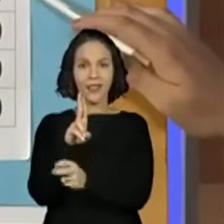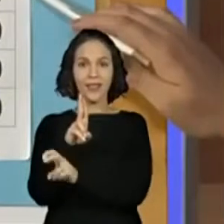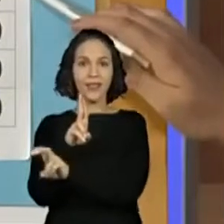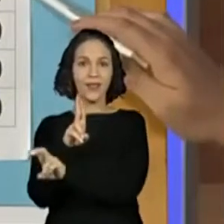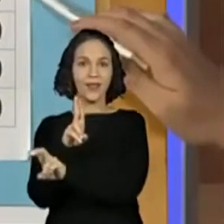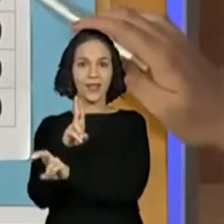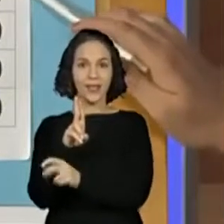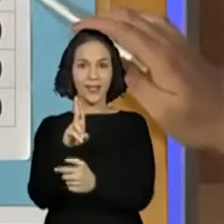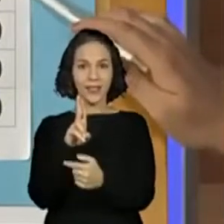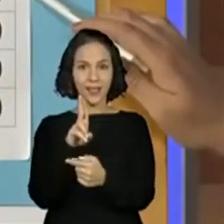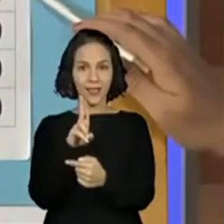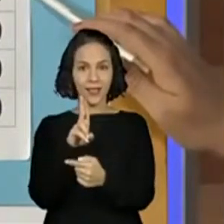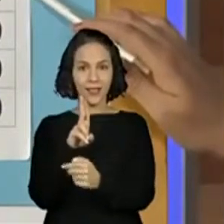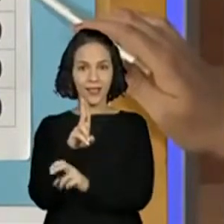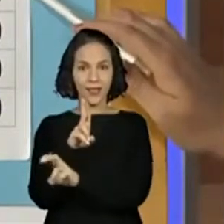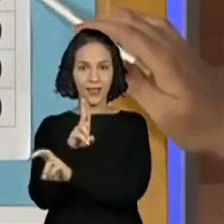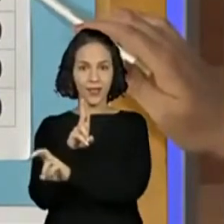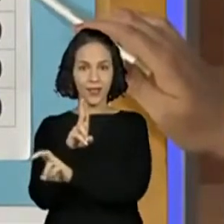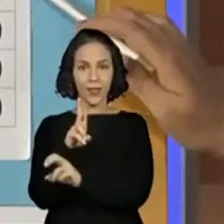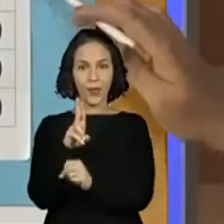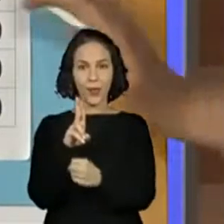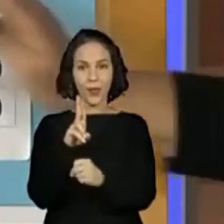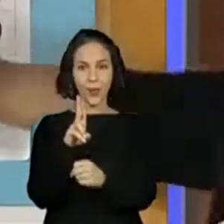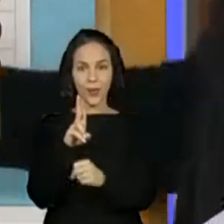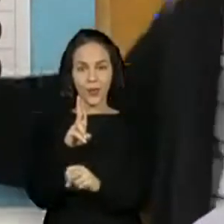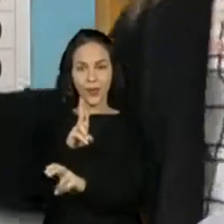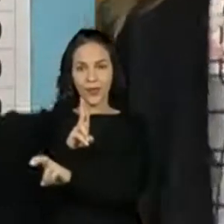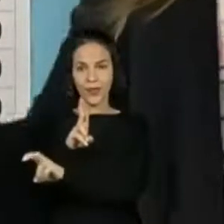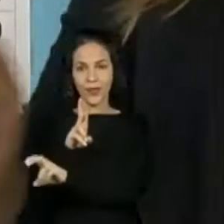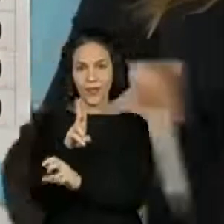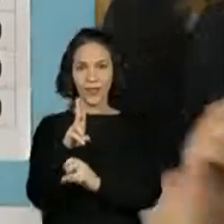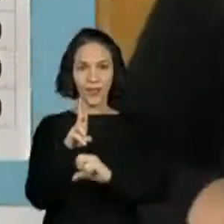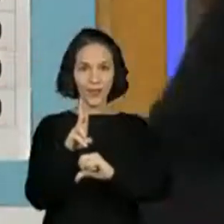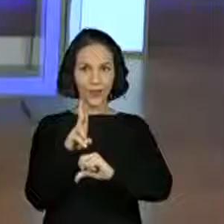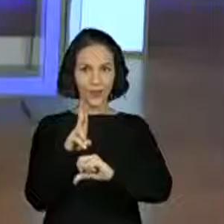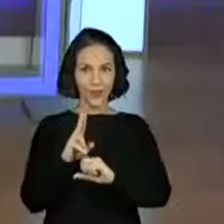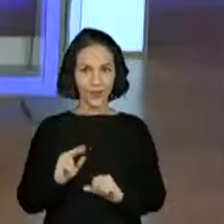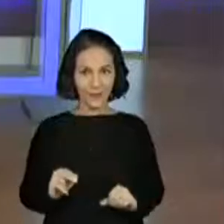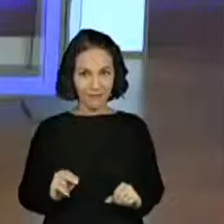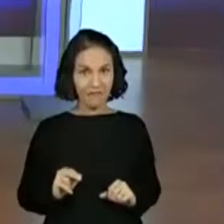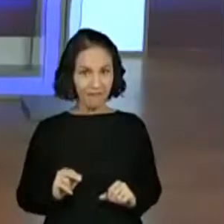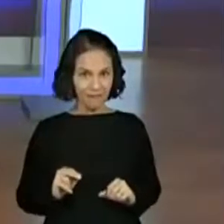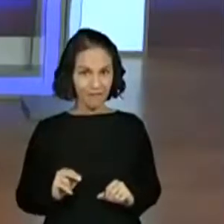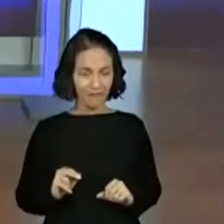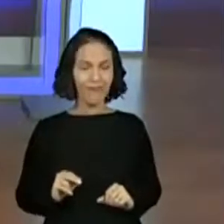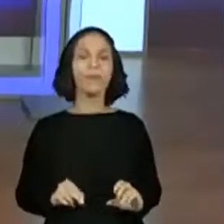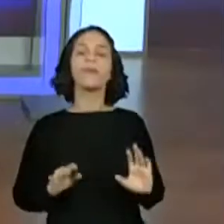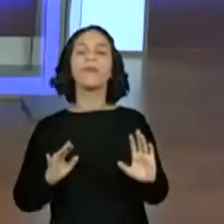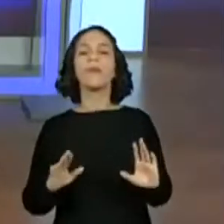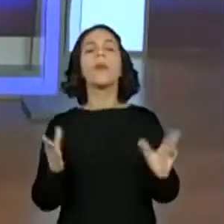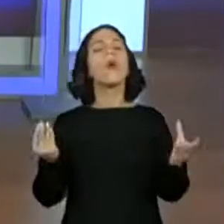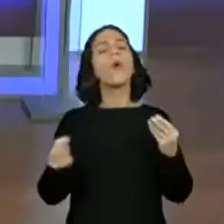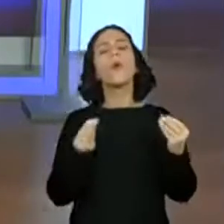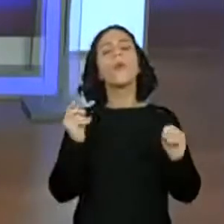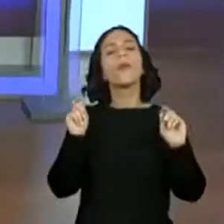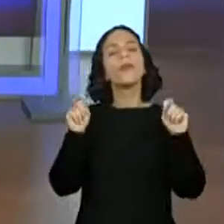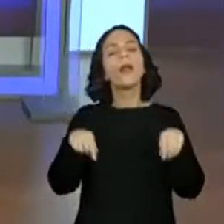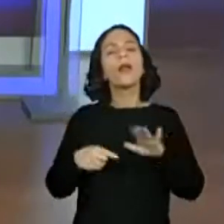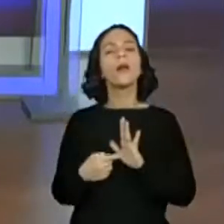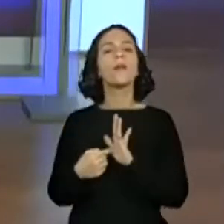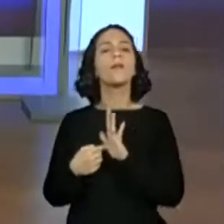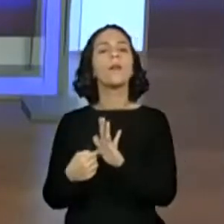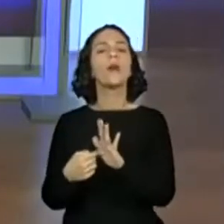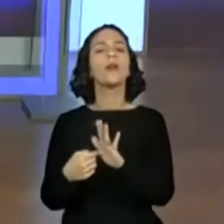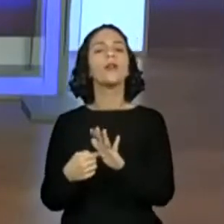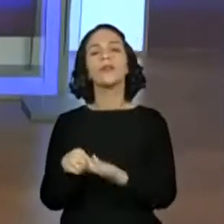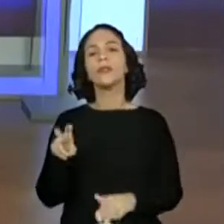e 59. Certo? Então, como que nós poderíamos representar aí os 50? Se